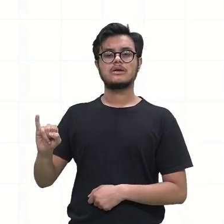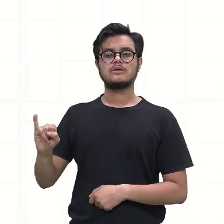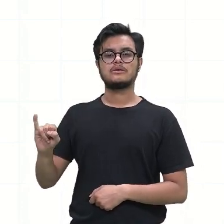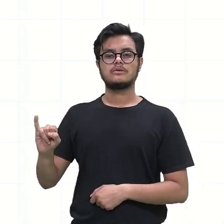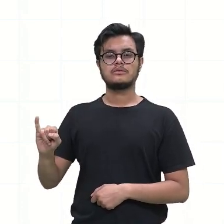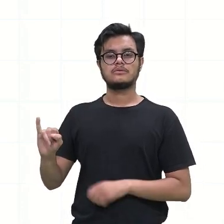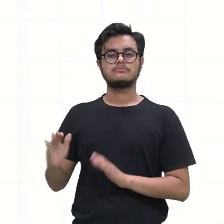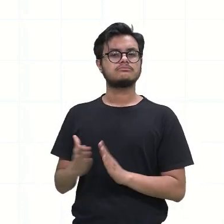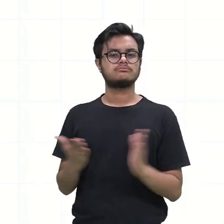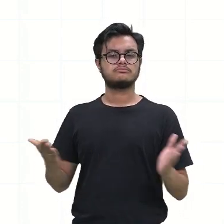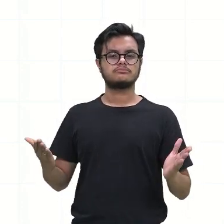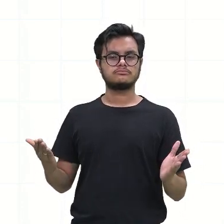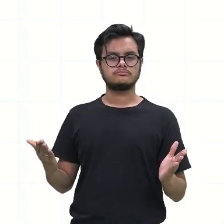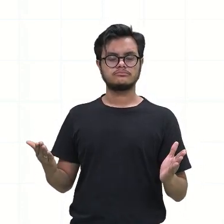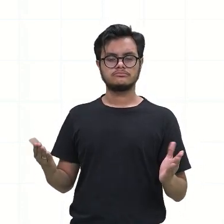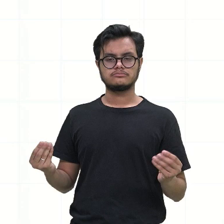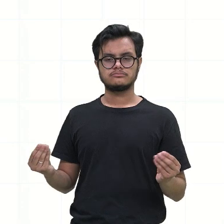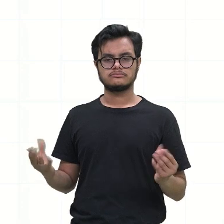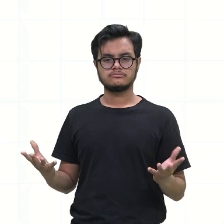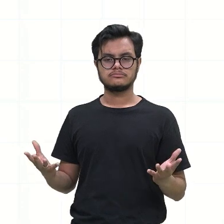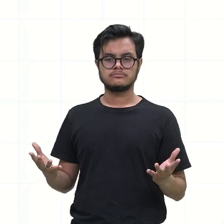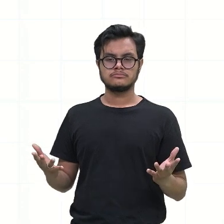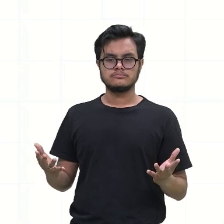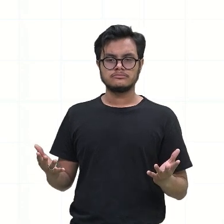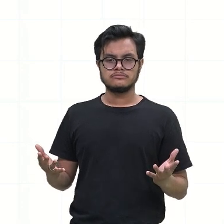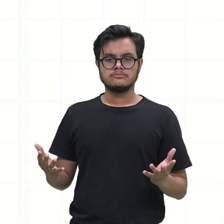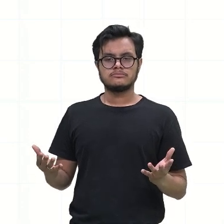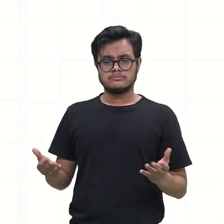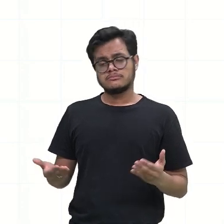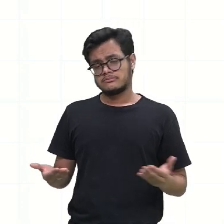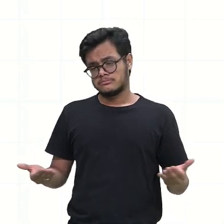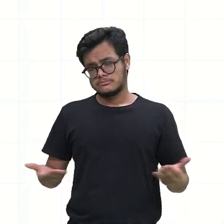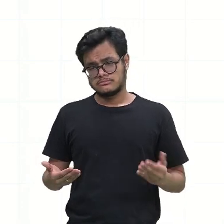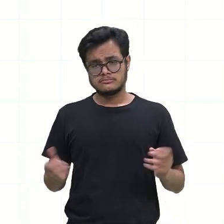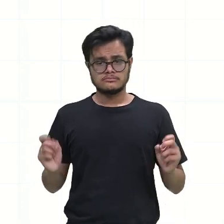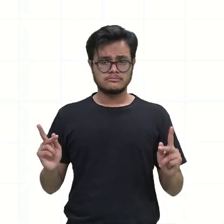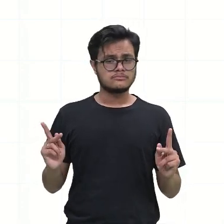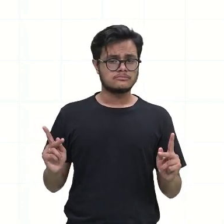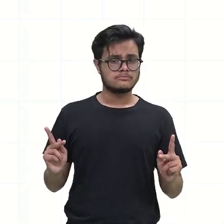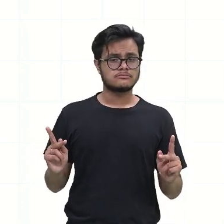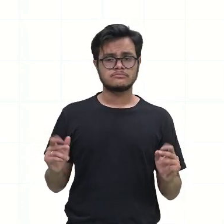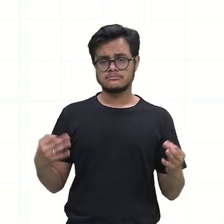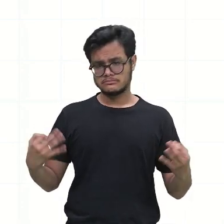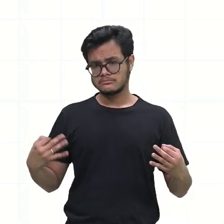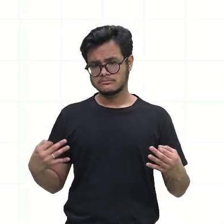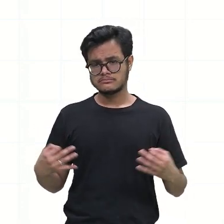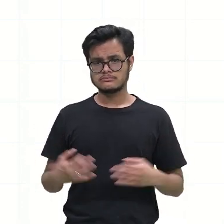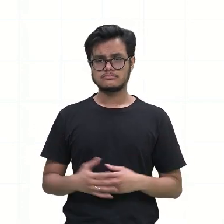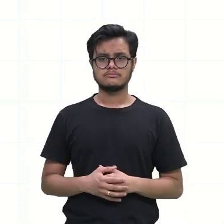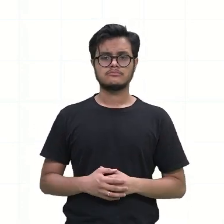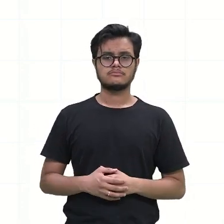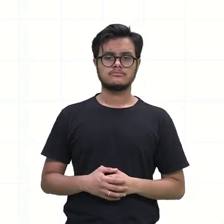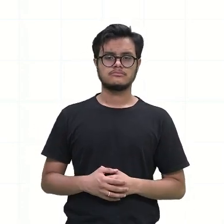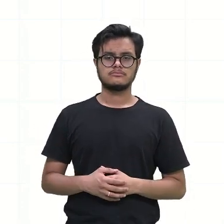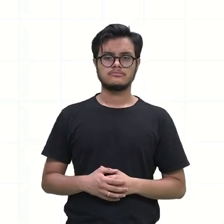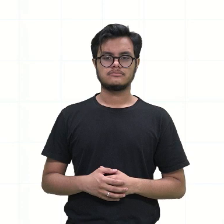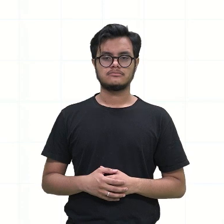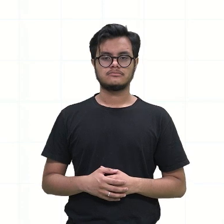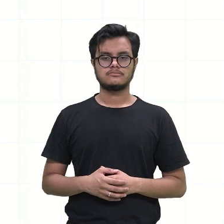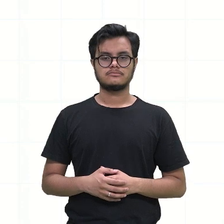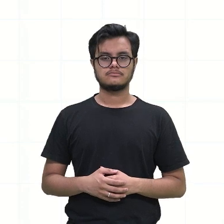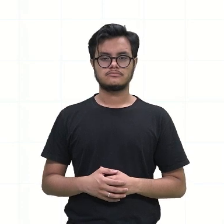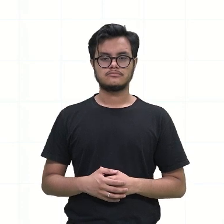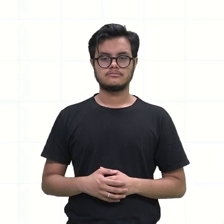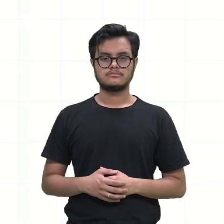sei aqui, fato simultâneo também é o momento presente. Ok, também está dando certeza no indicativo, ok? Vamos